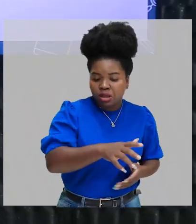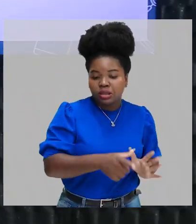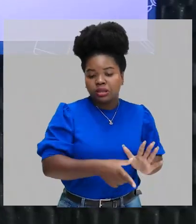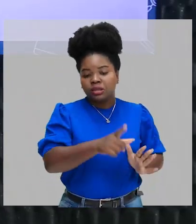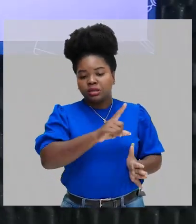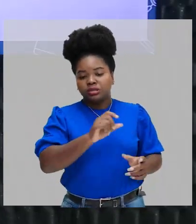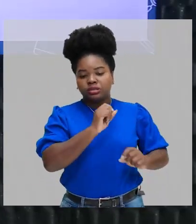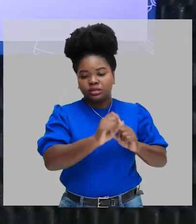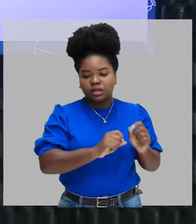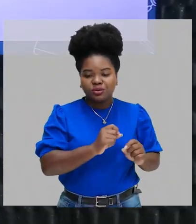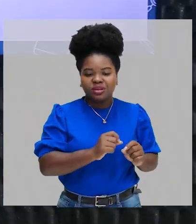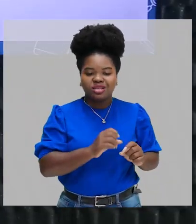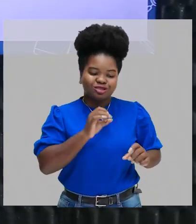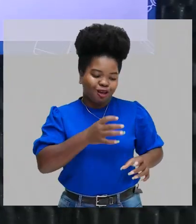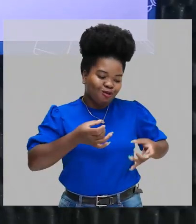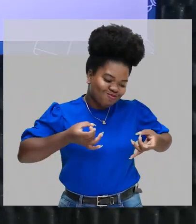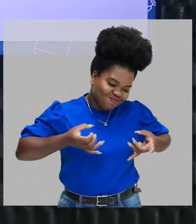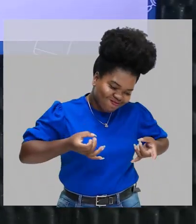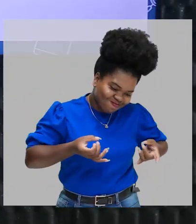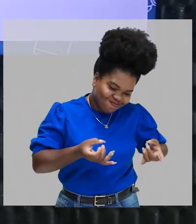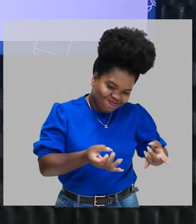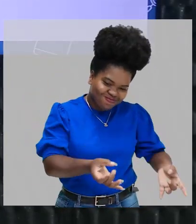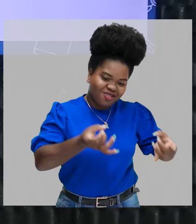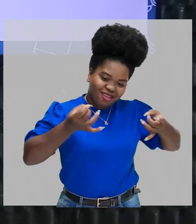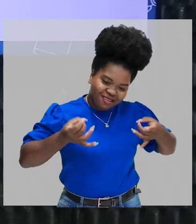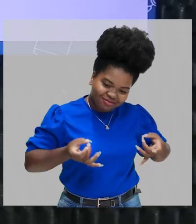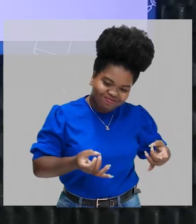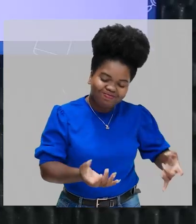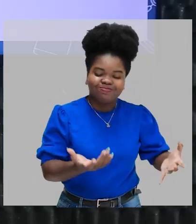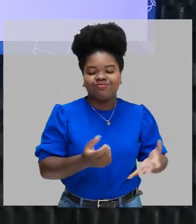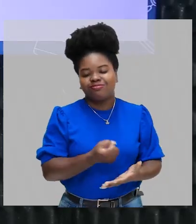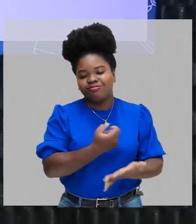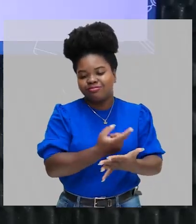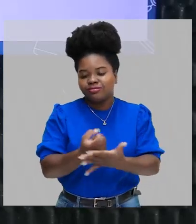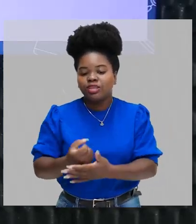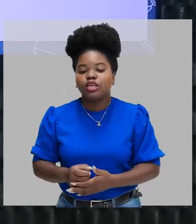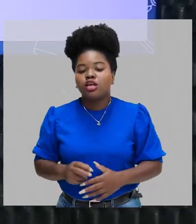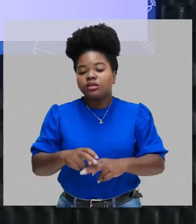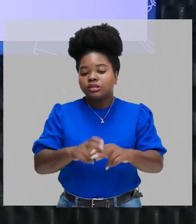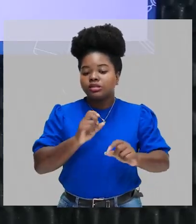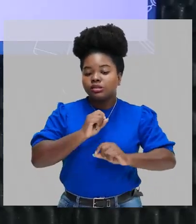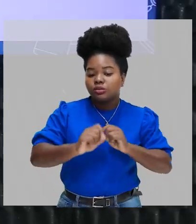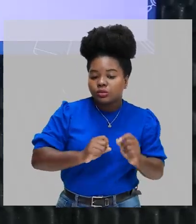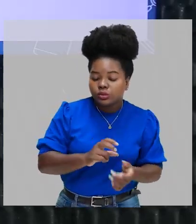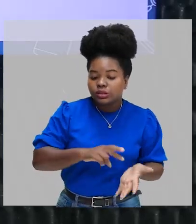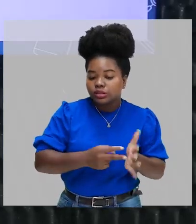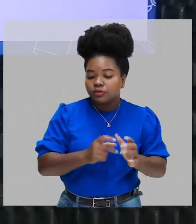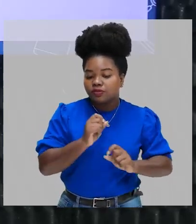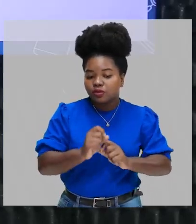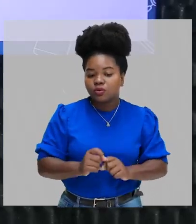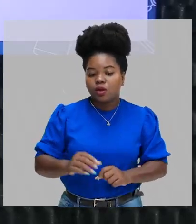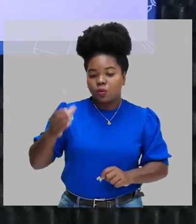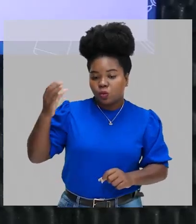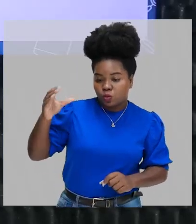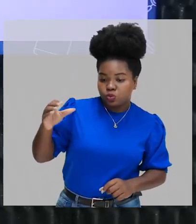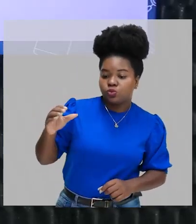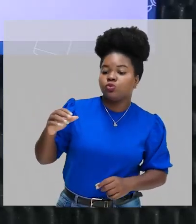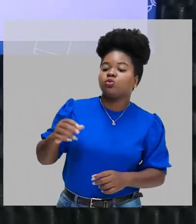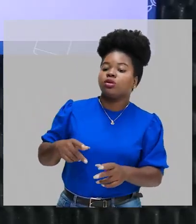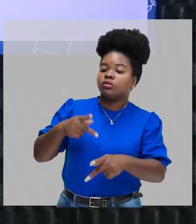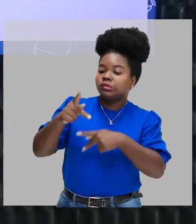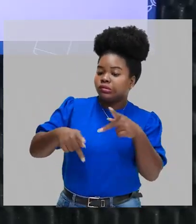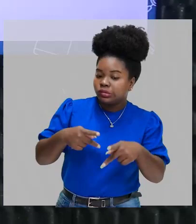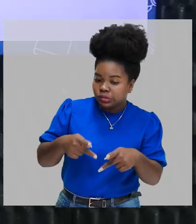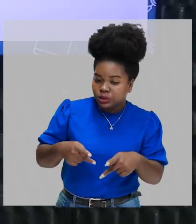pela lógica de mercado. Ou seja, a cultura popular, cada vez mais, está conseguindo se